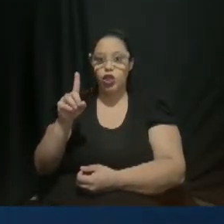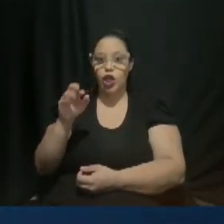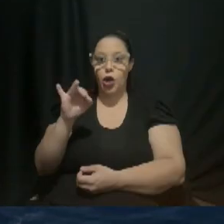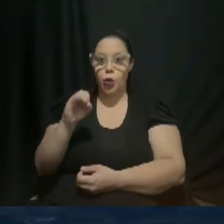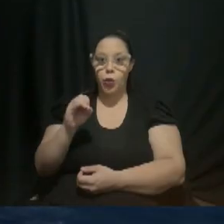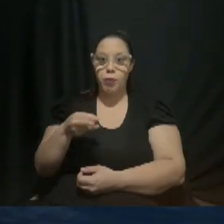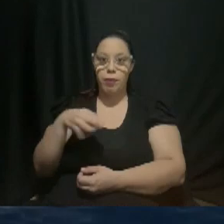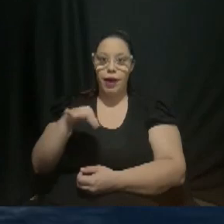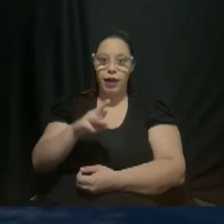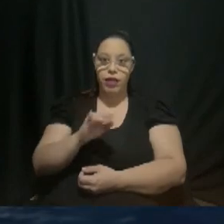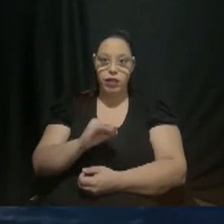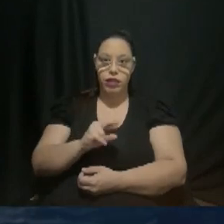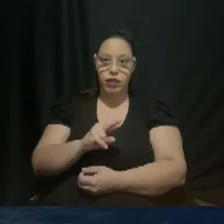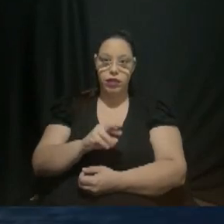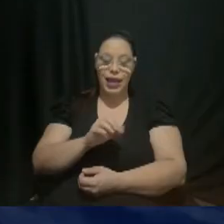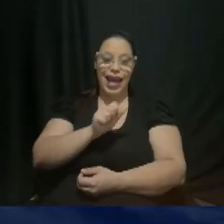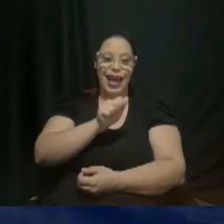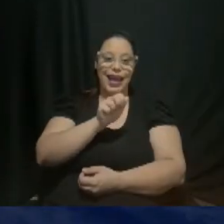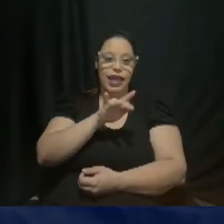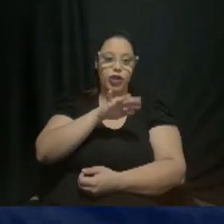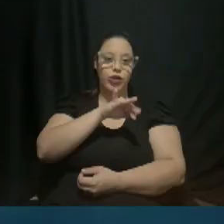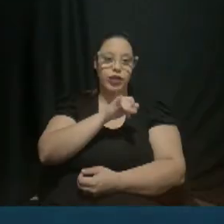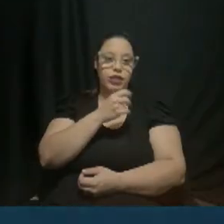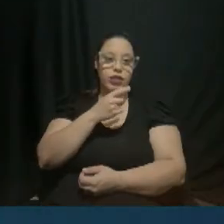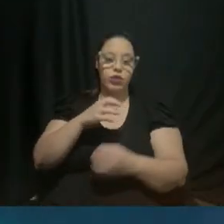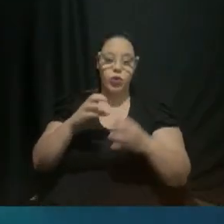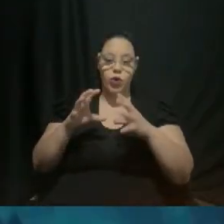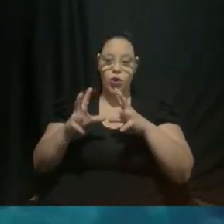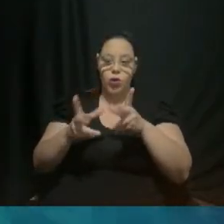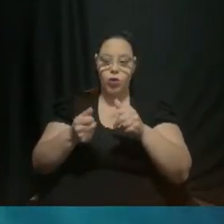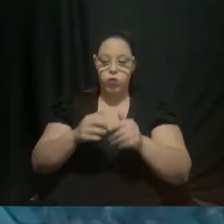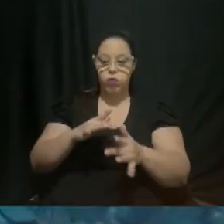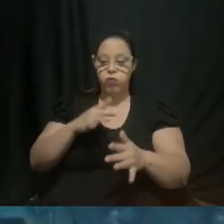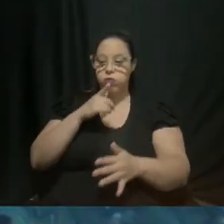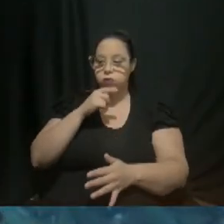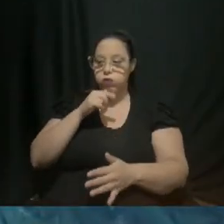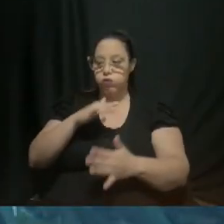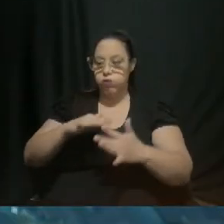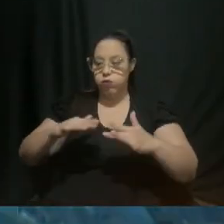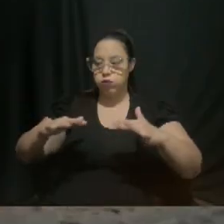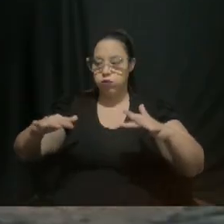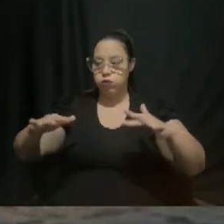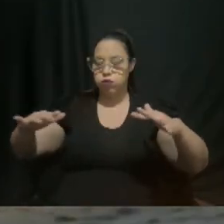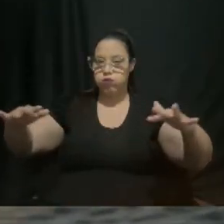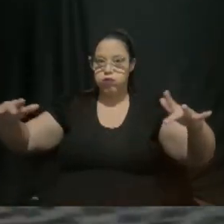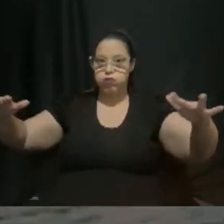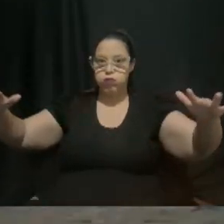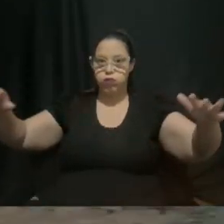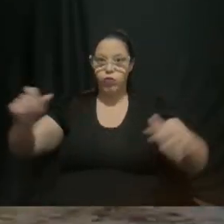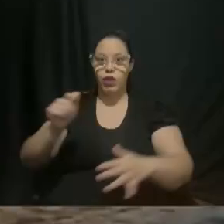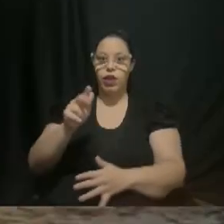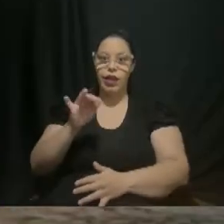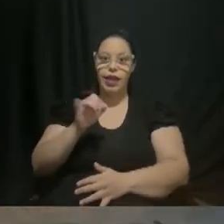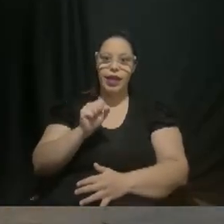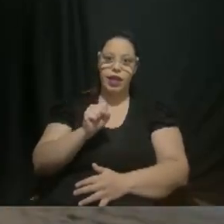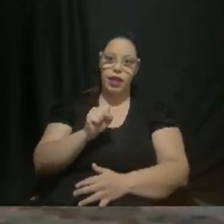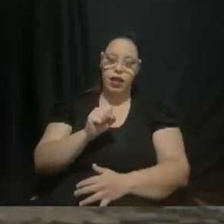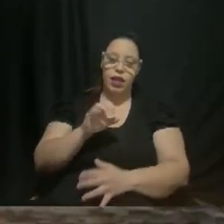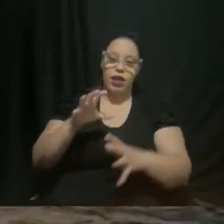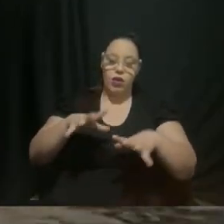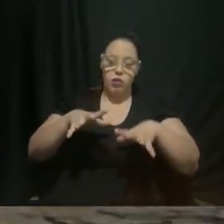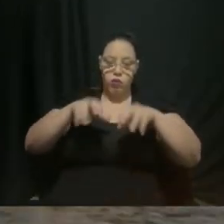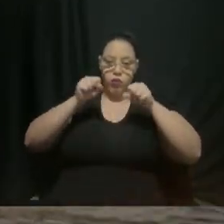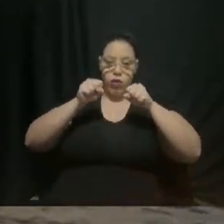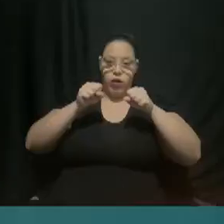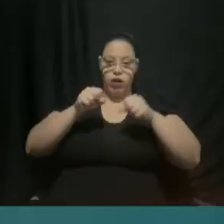do oceano está relacionada ao aumento da concentração de gás carbônico no mar. Capturado da atmosfera, esse gás é